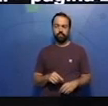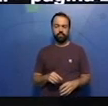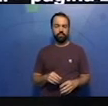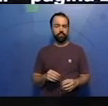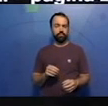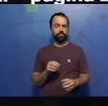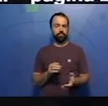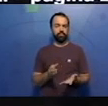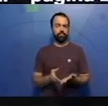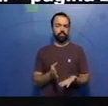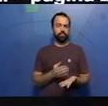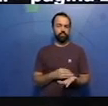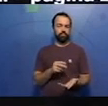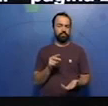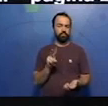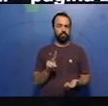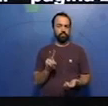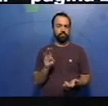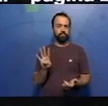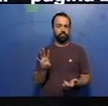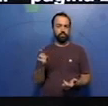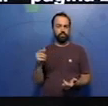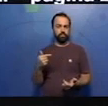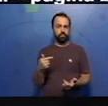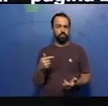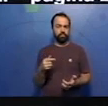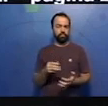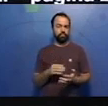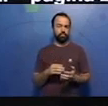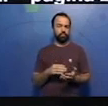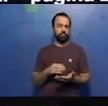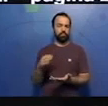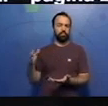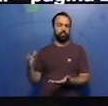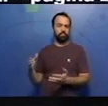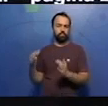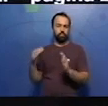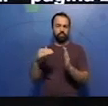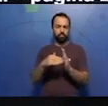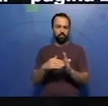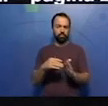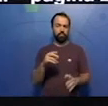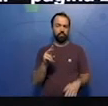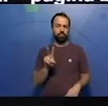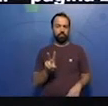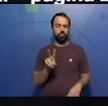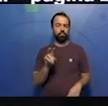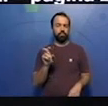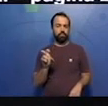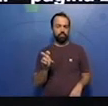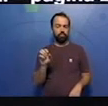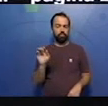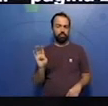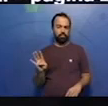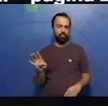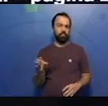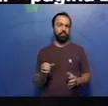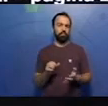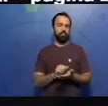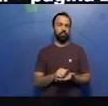lá na 247 e vamos até a 254 com as tarefas para casa da